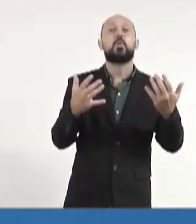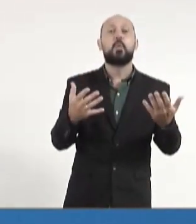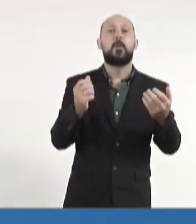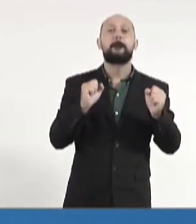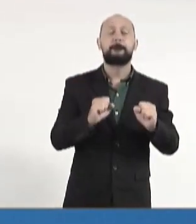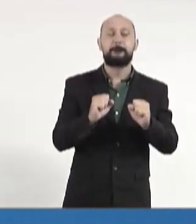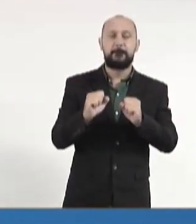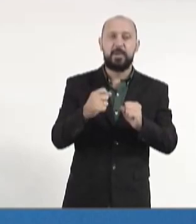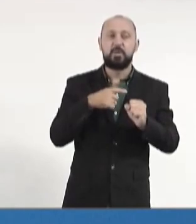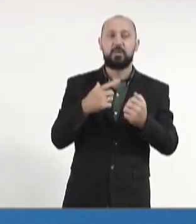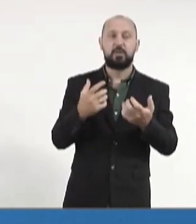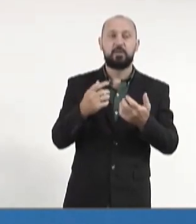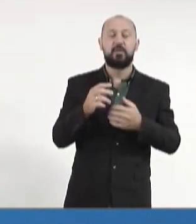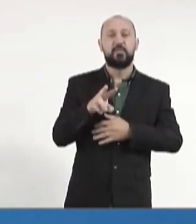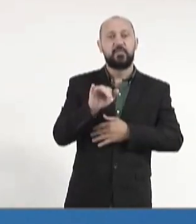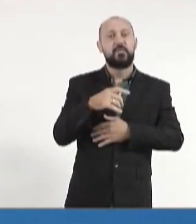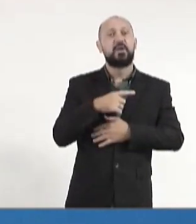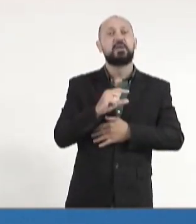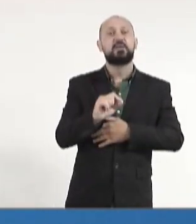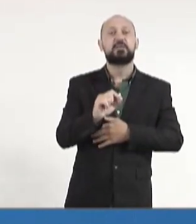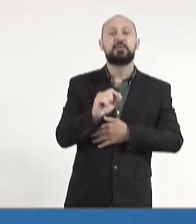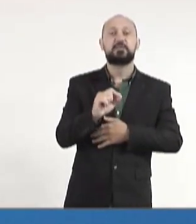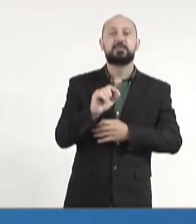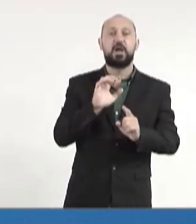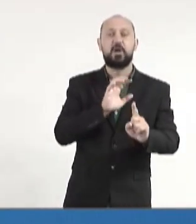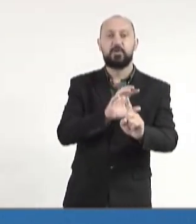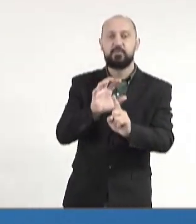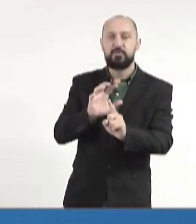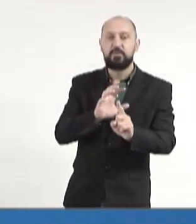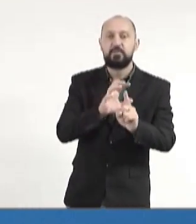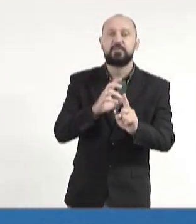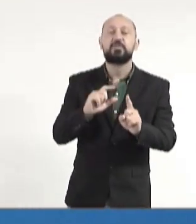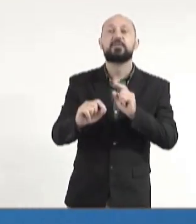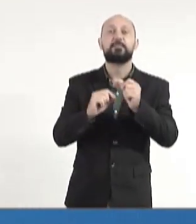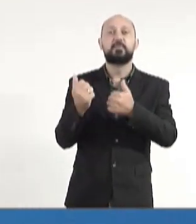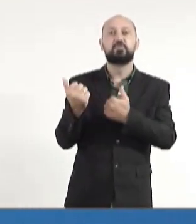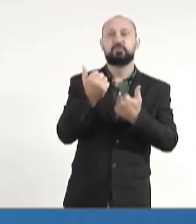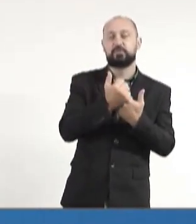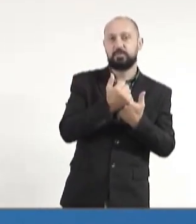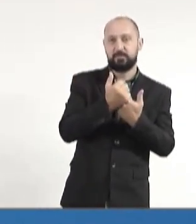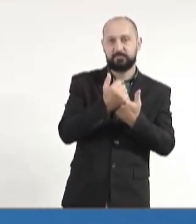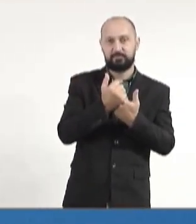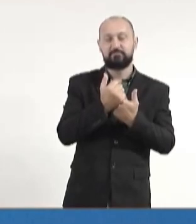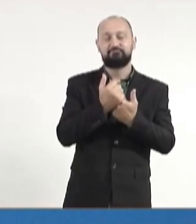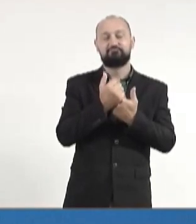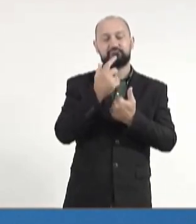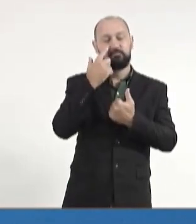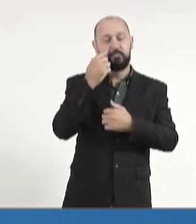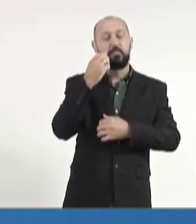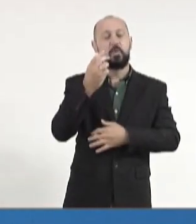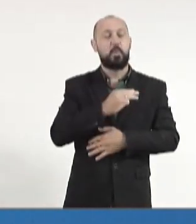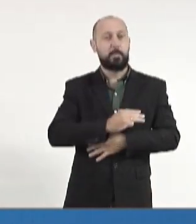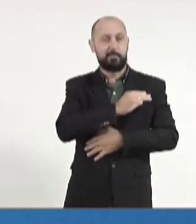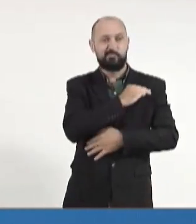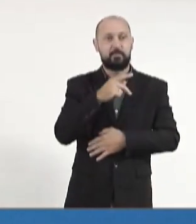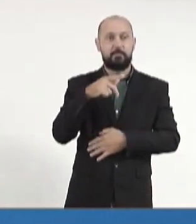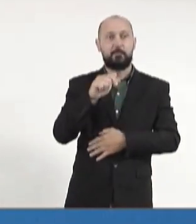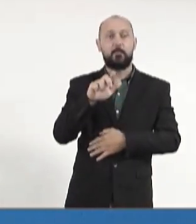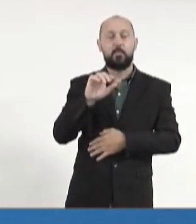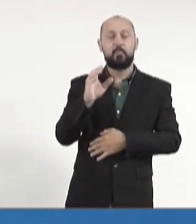biológicos. O presidente bateu o martelo, o presidente Lula, e agora vai fechar a portaria que institui o